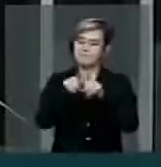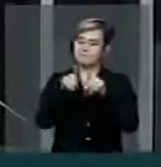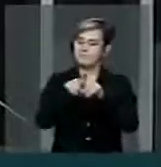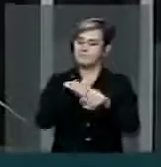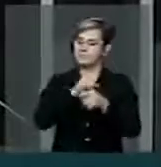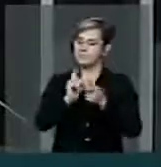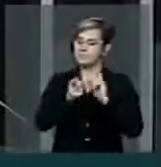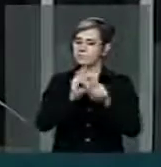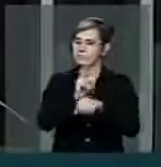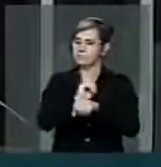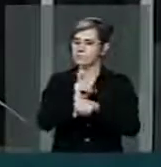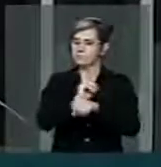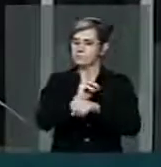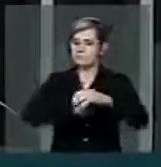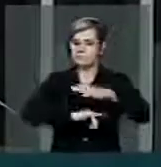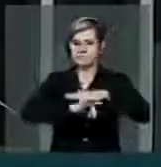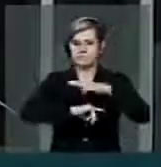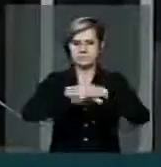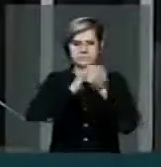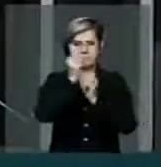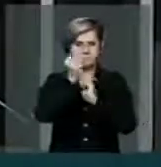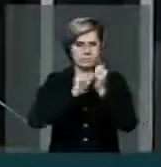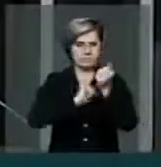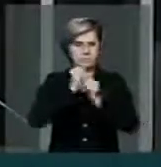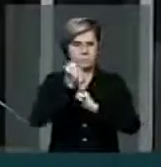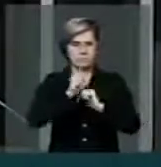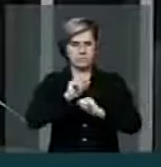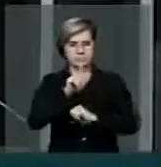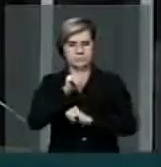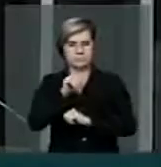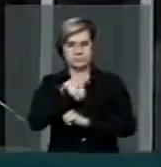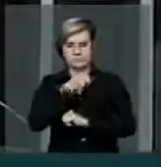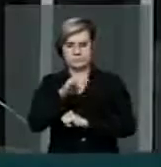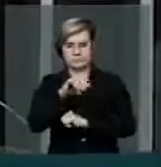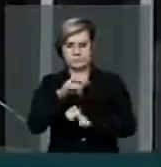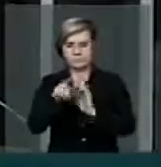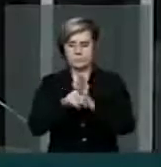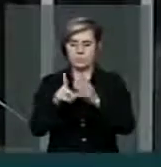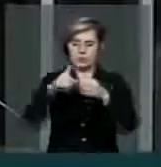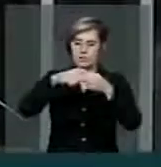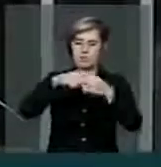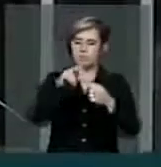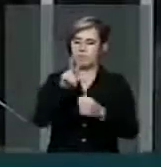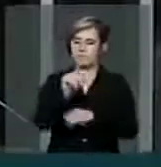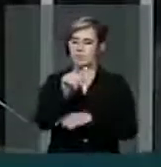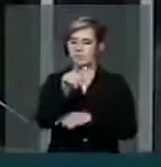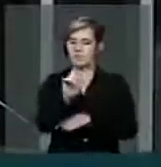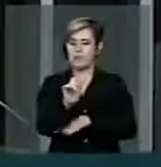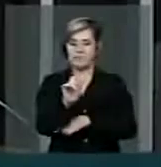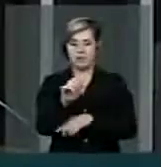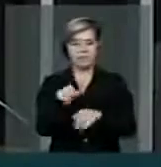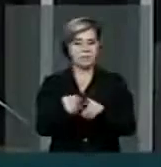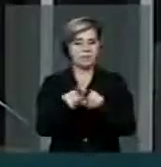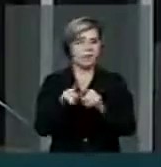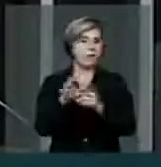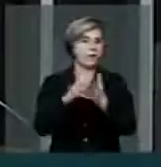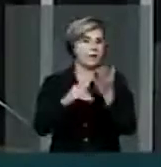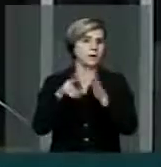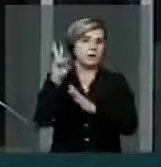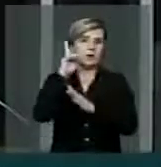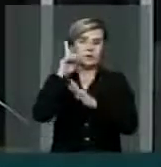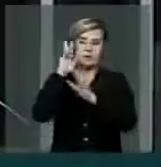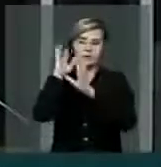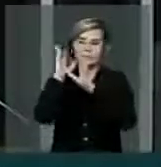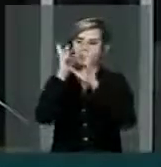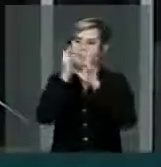do Parcam, Indústria Metalúrgica Limitada, parceria da Vale, portanto. O mais grave é que todo o histórico e as